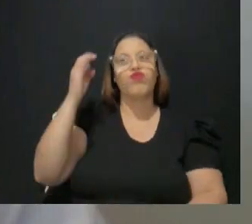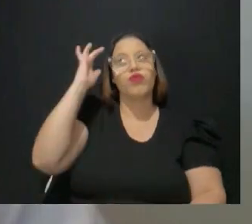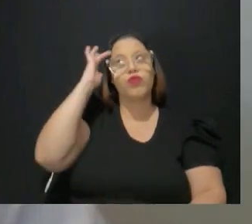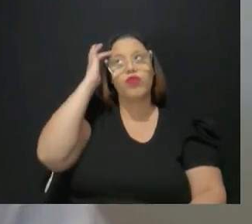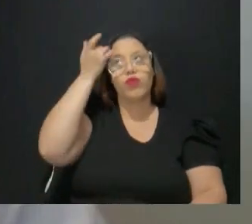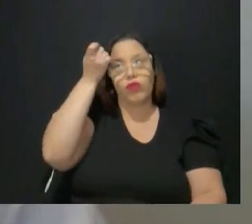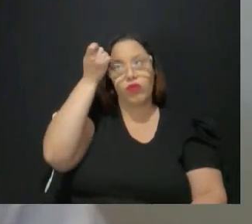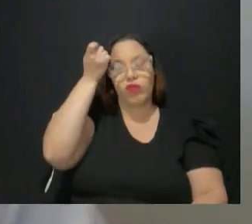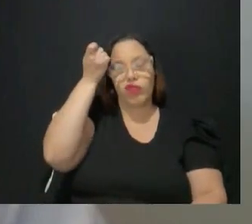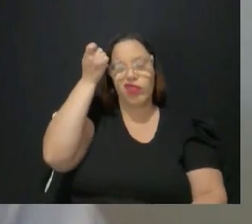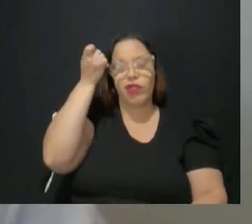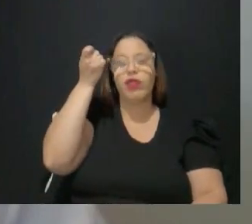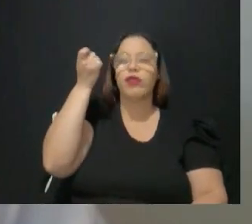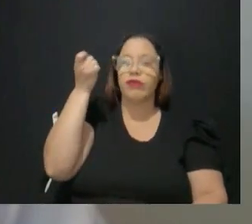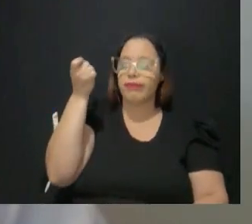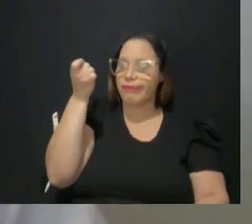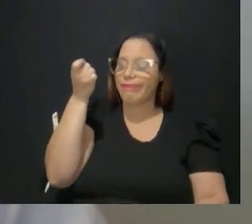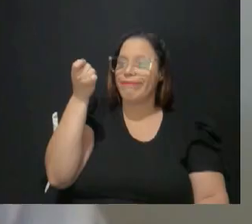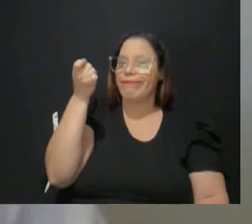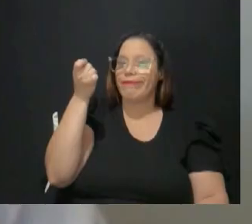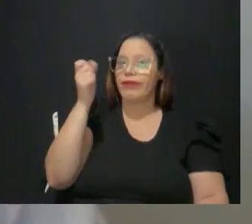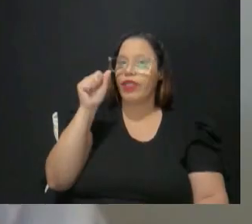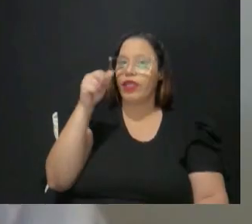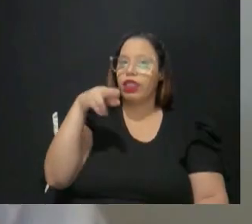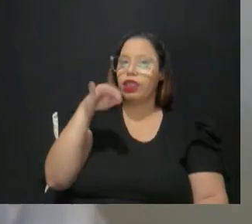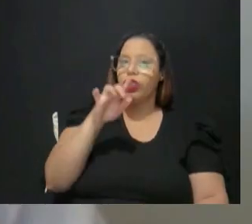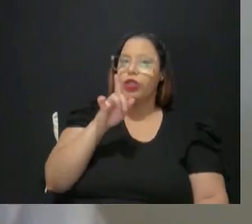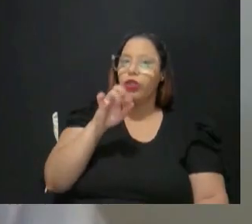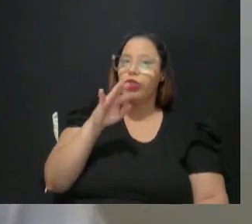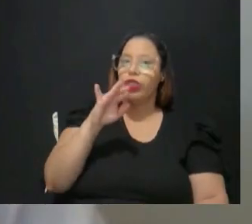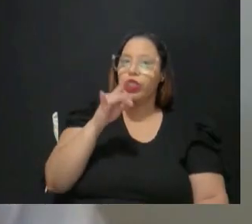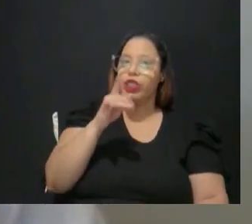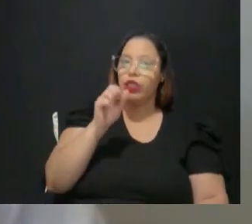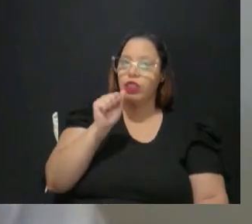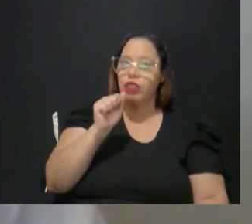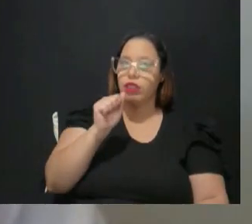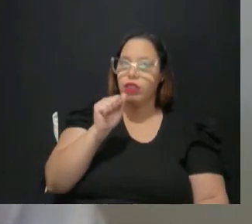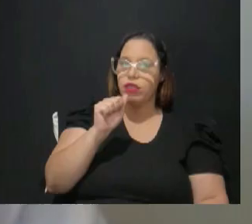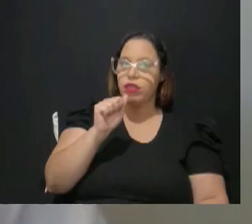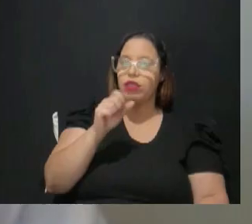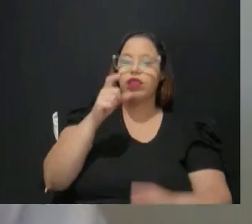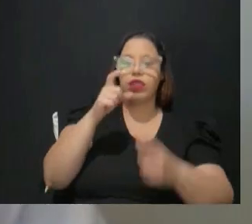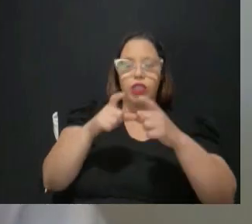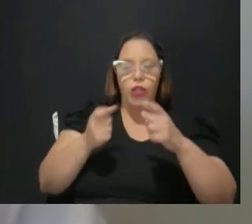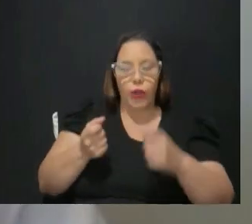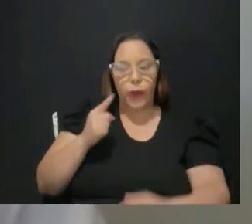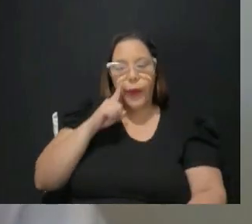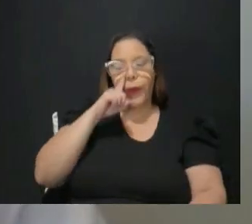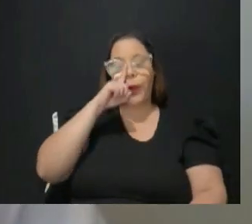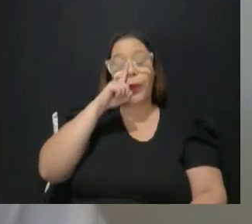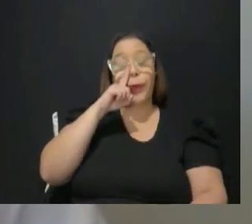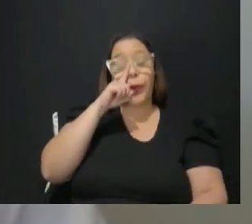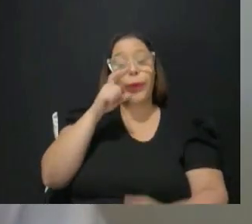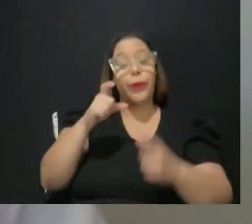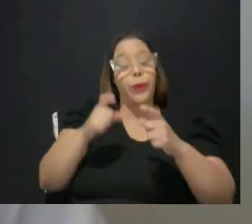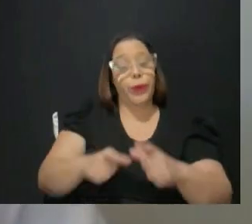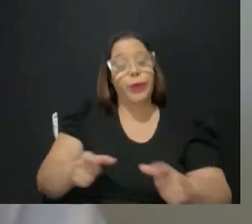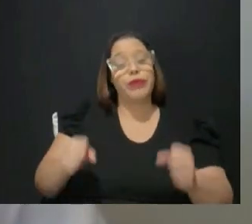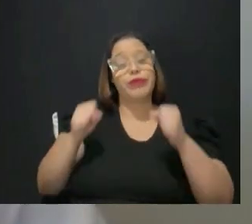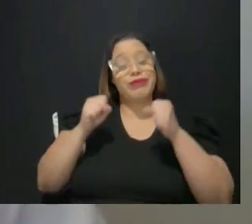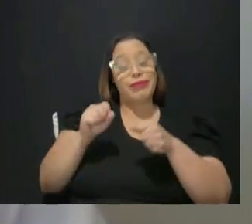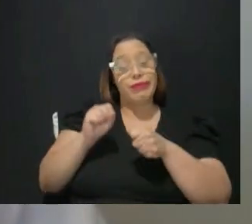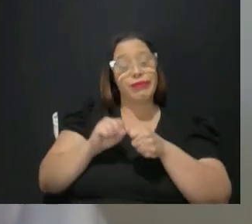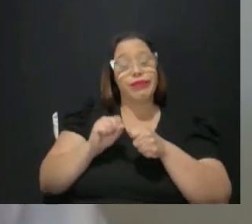conscientização sobre as doenças que existem na angiologia e na cirurgia vascular, sobre os fatores de risco e sobre aquilo que a gente